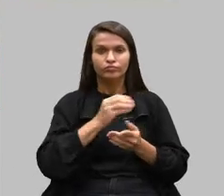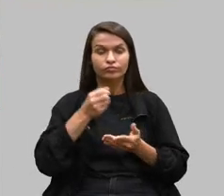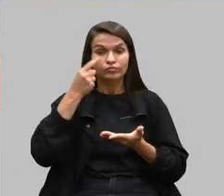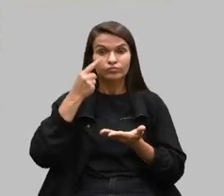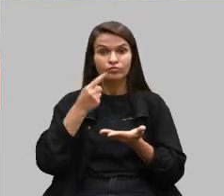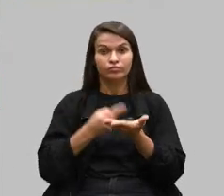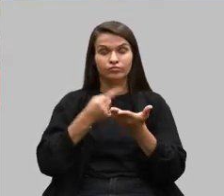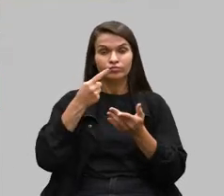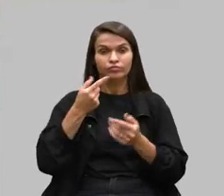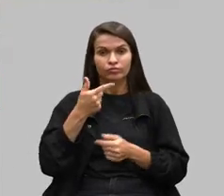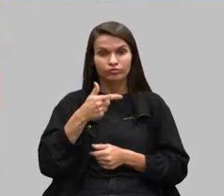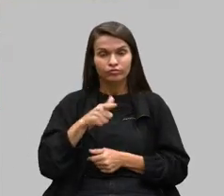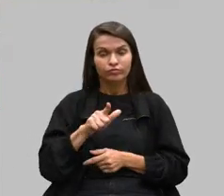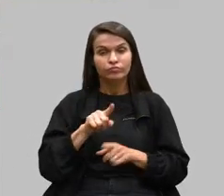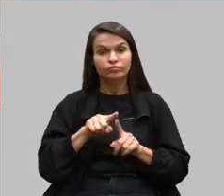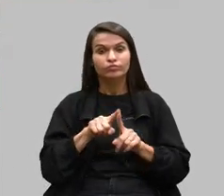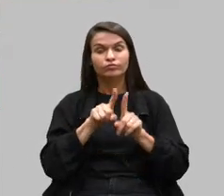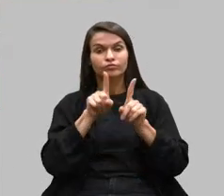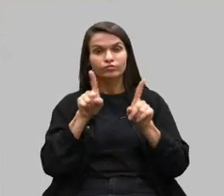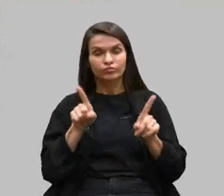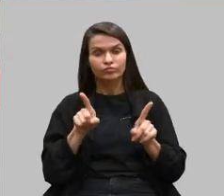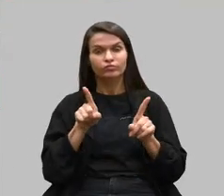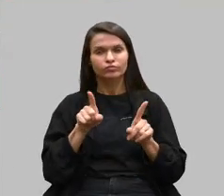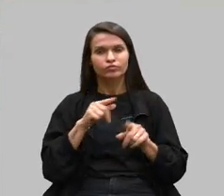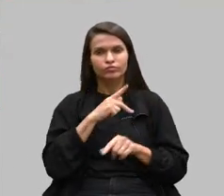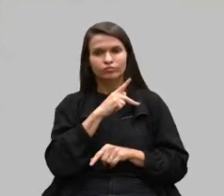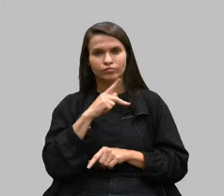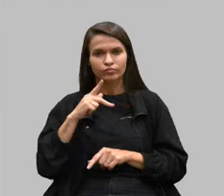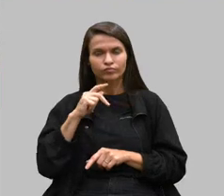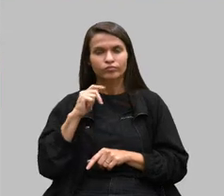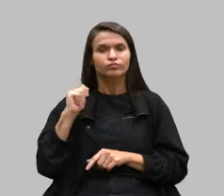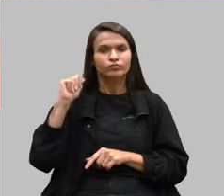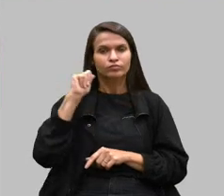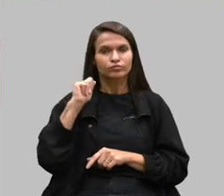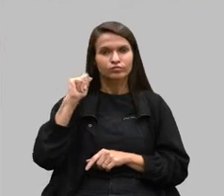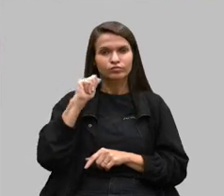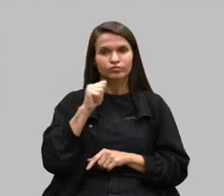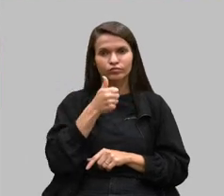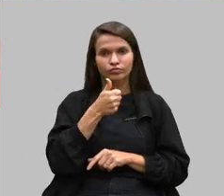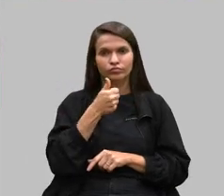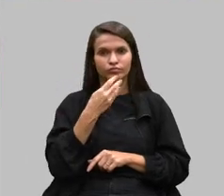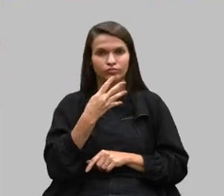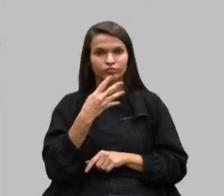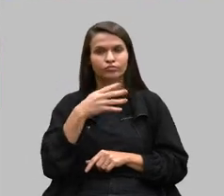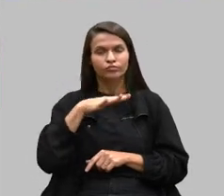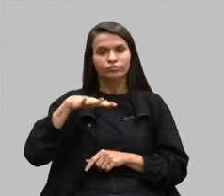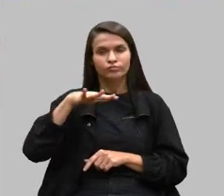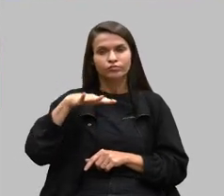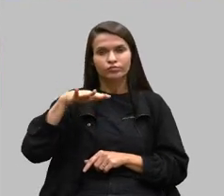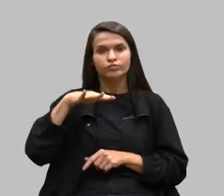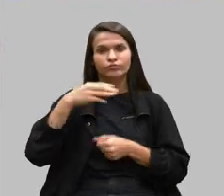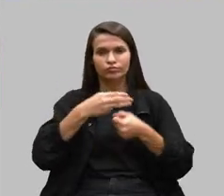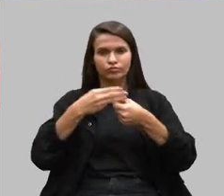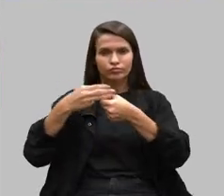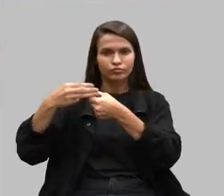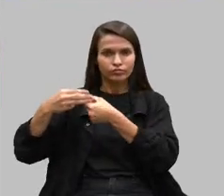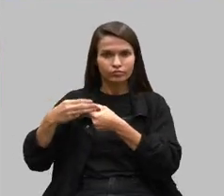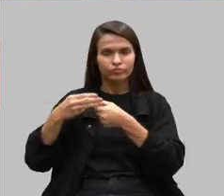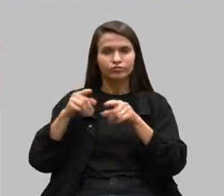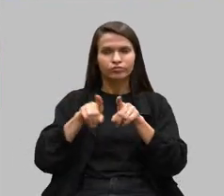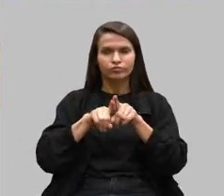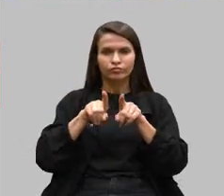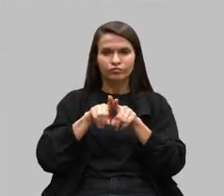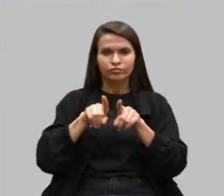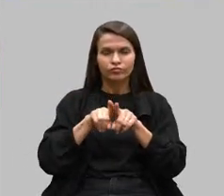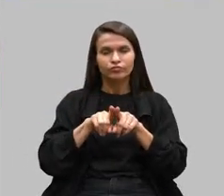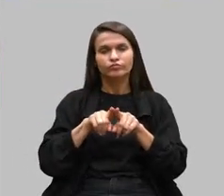repactuação mas como presidente da associação de 14 municípios da região nossa da ameco do médio Centro Oeste